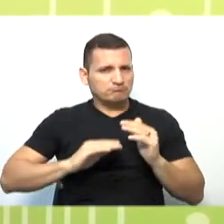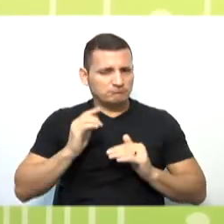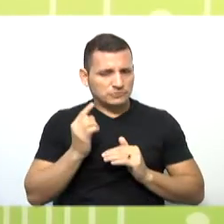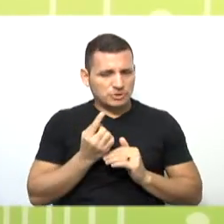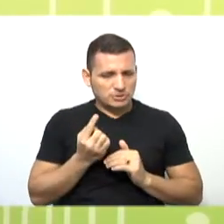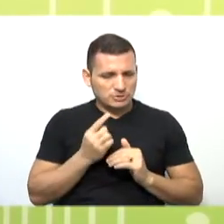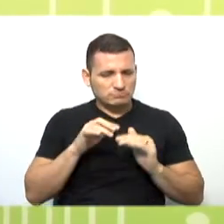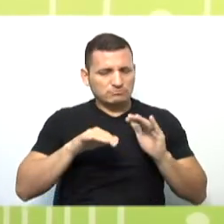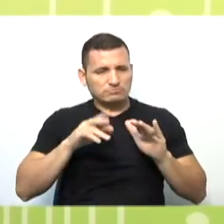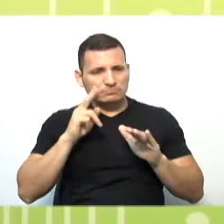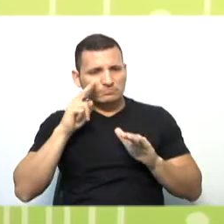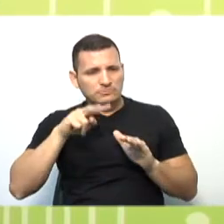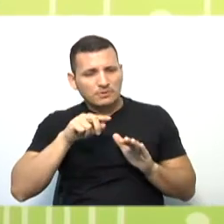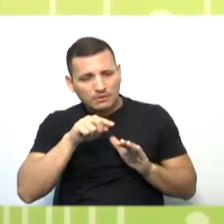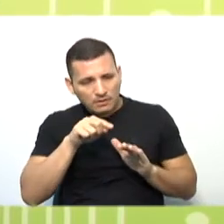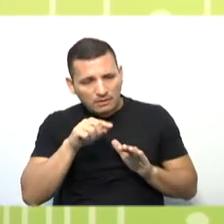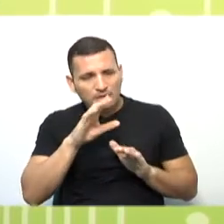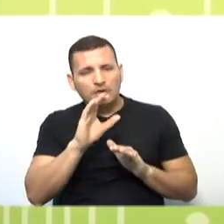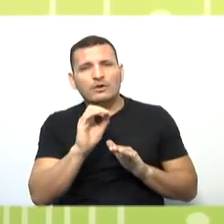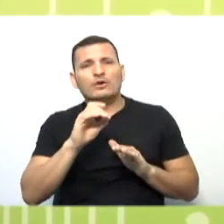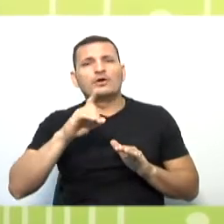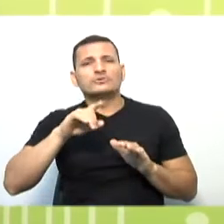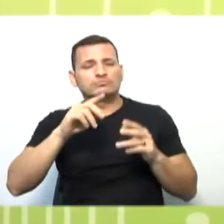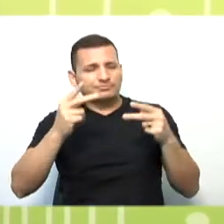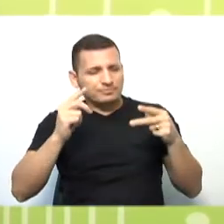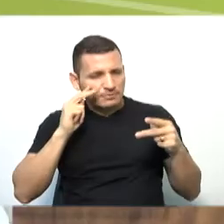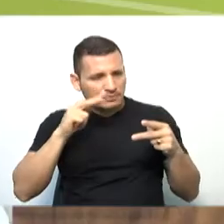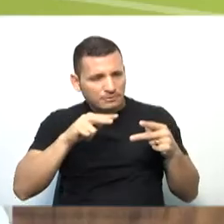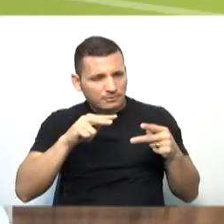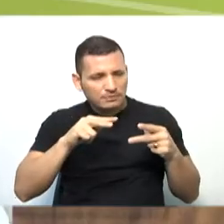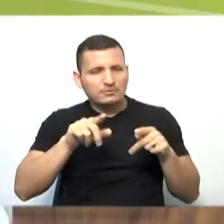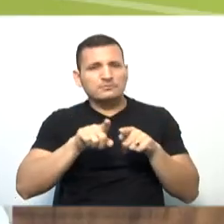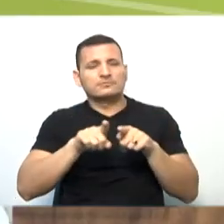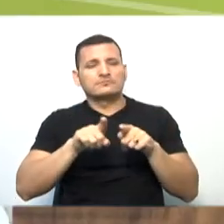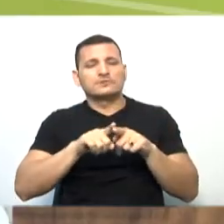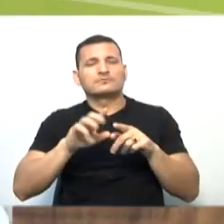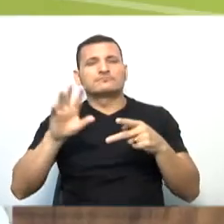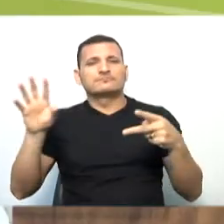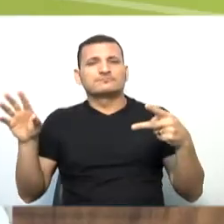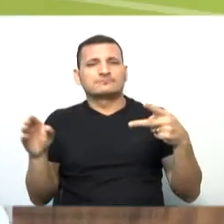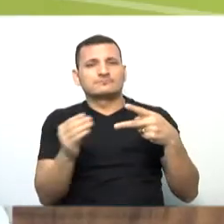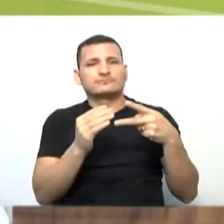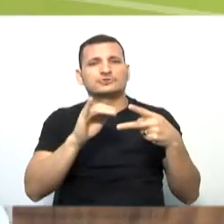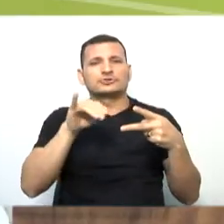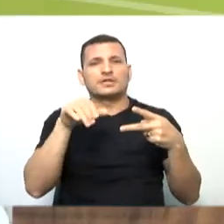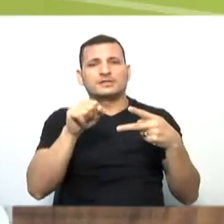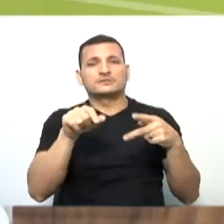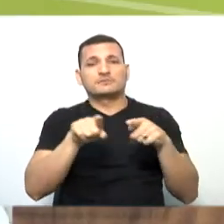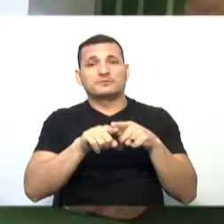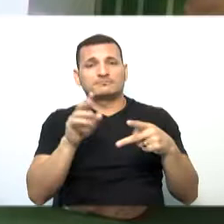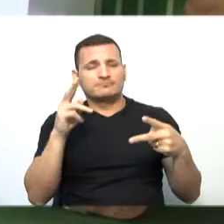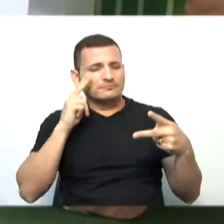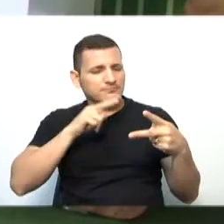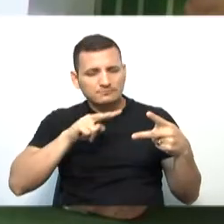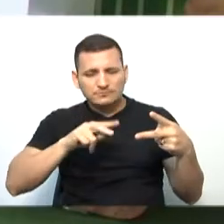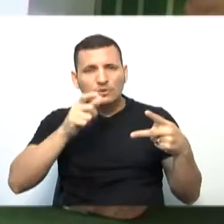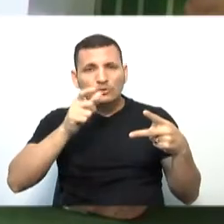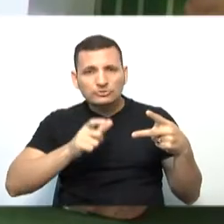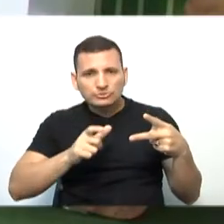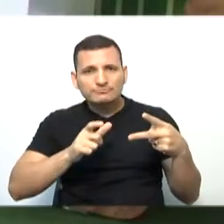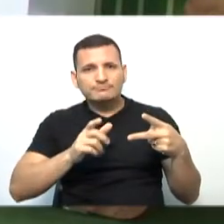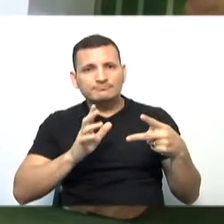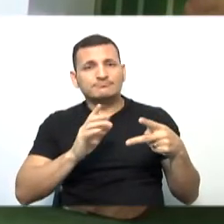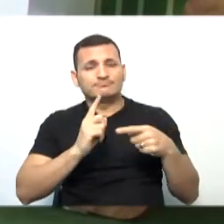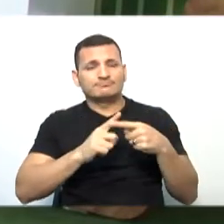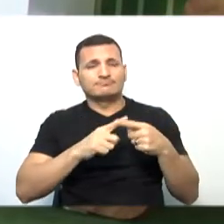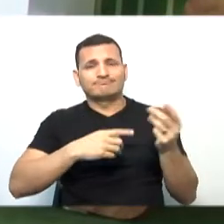vê, esse código aqui faz isso. Ainda mais quando você coloca JavaScript na página, aí você tem que saber onde é que ele está. Onde é que ele está. É verdade, porque ele